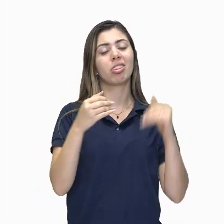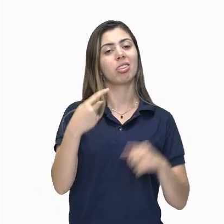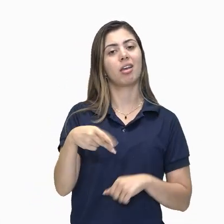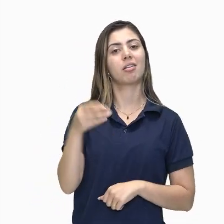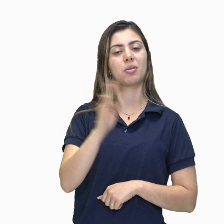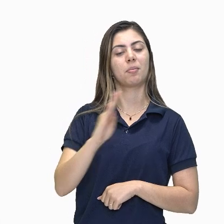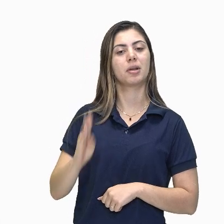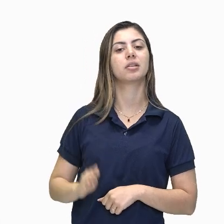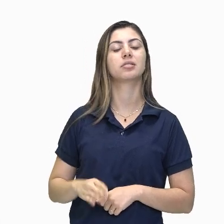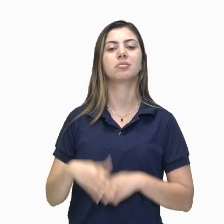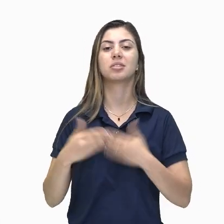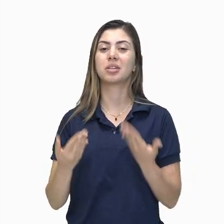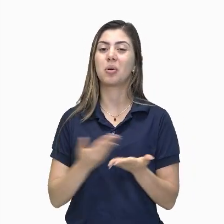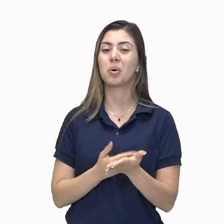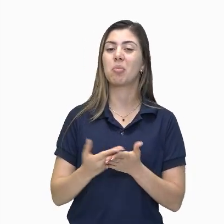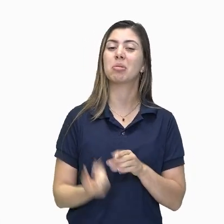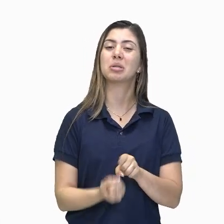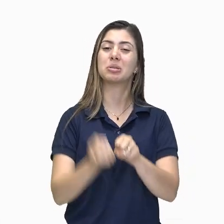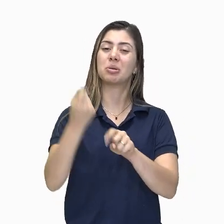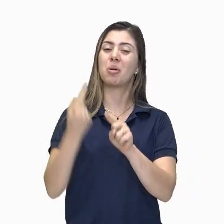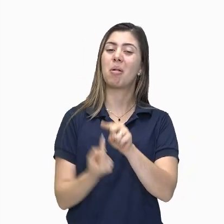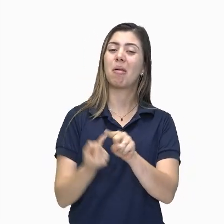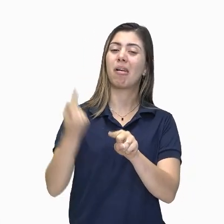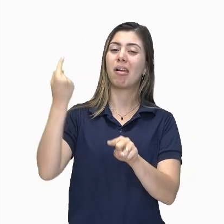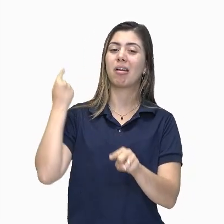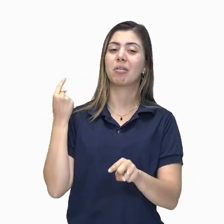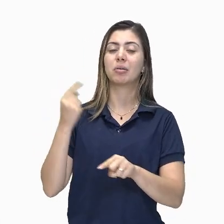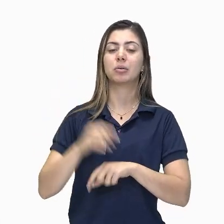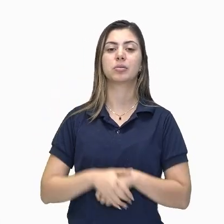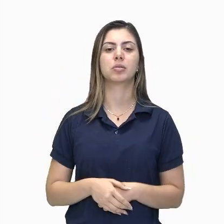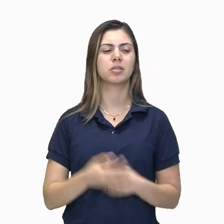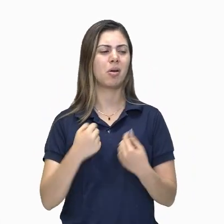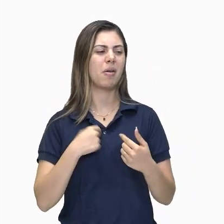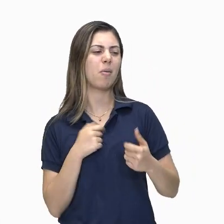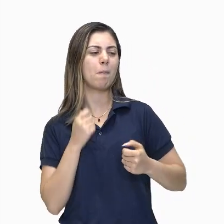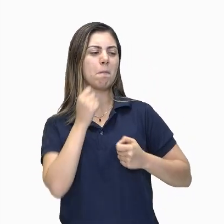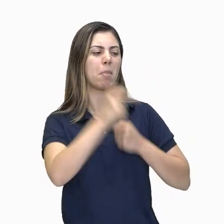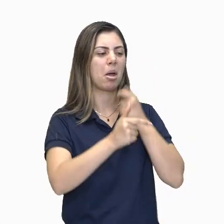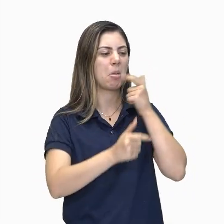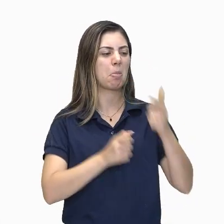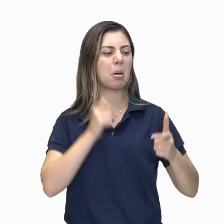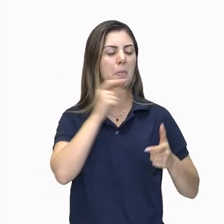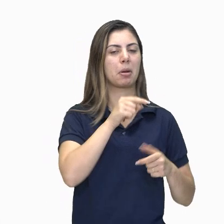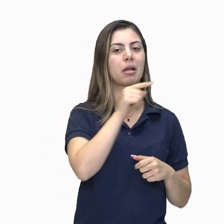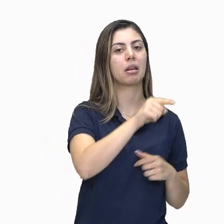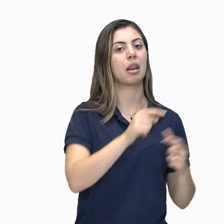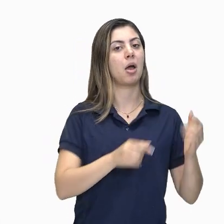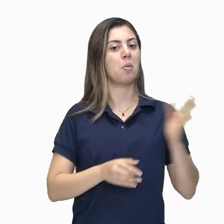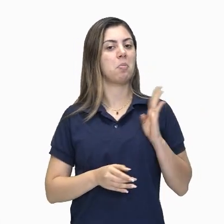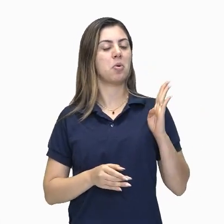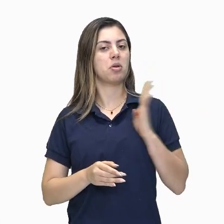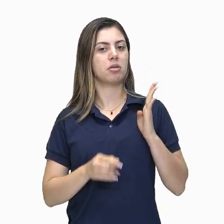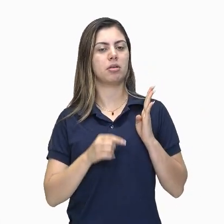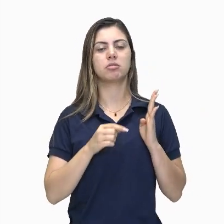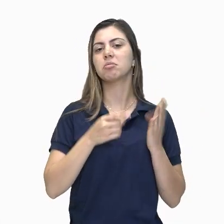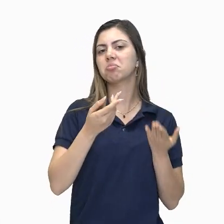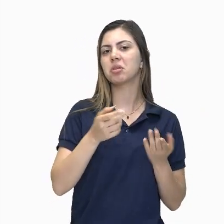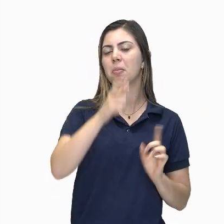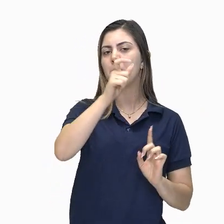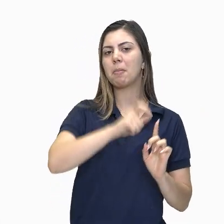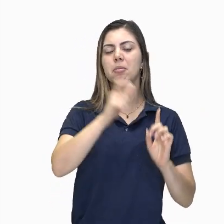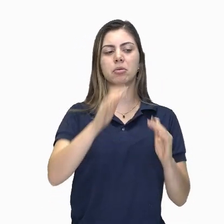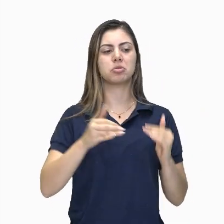E já vem desde lá do seu primeiro verso. Eu insulto o burguês. Para eles, o burguês era aquela pessoa que era dono do